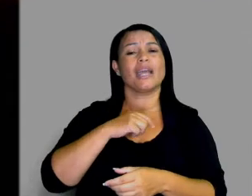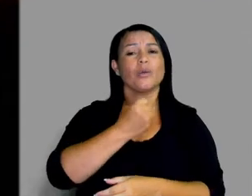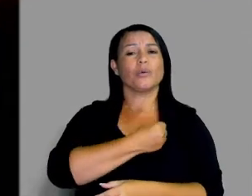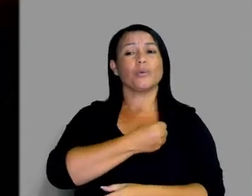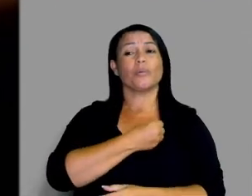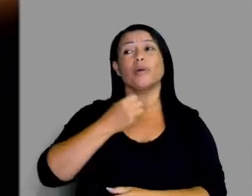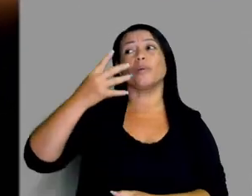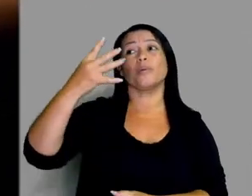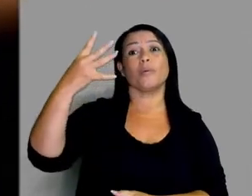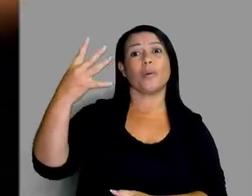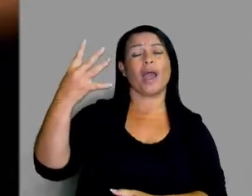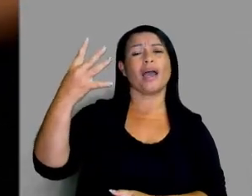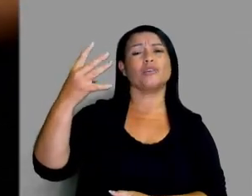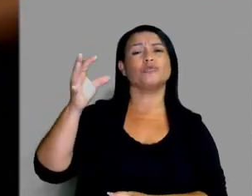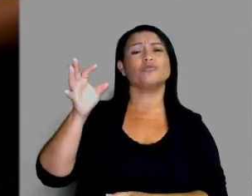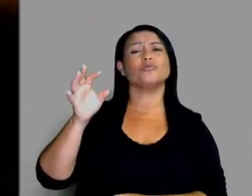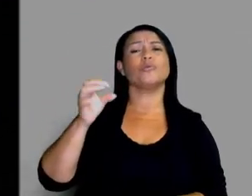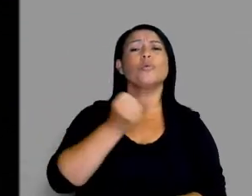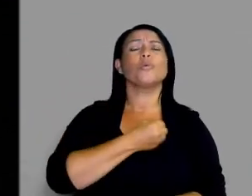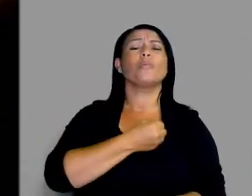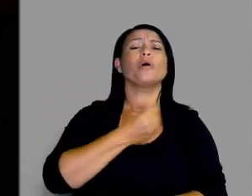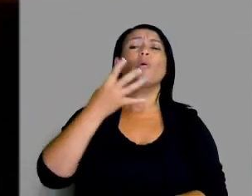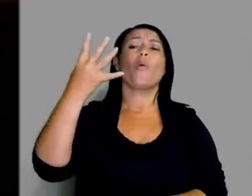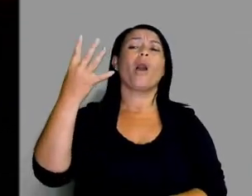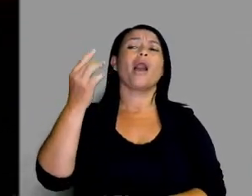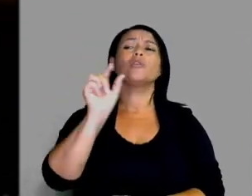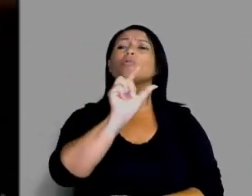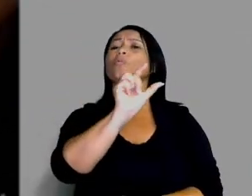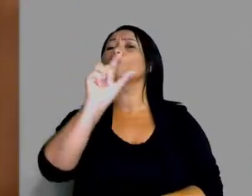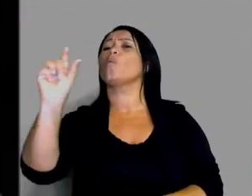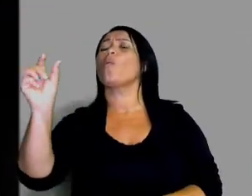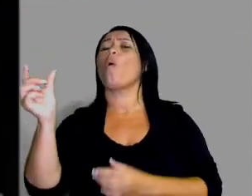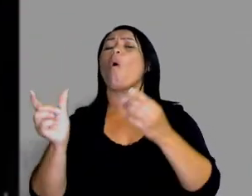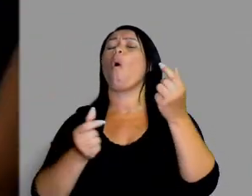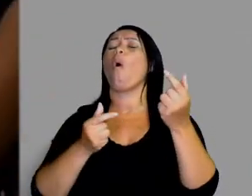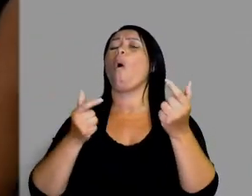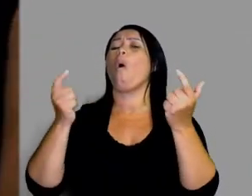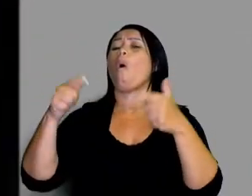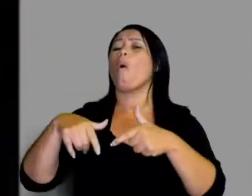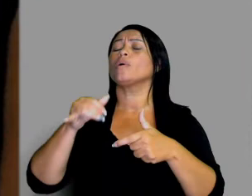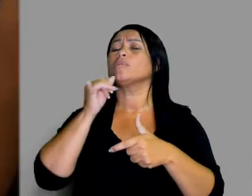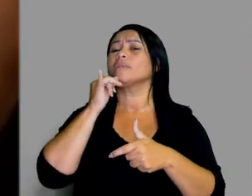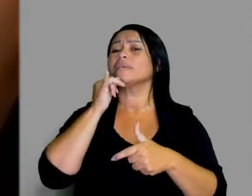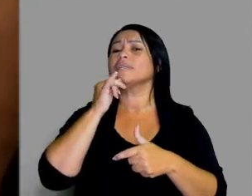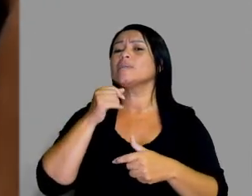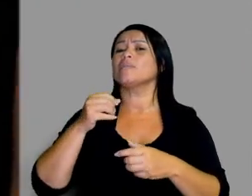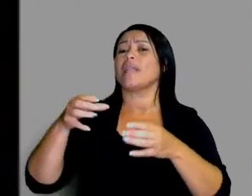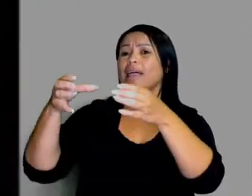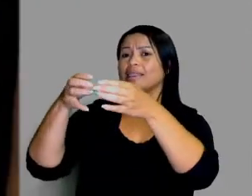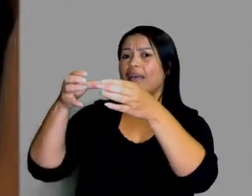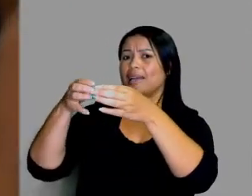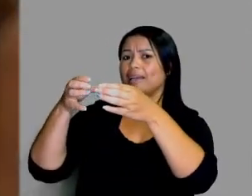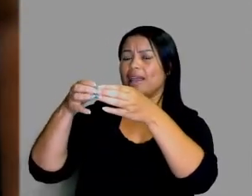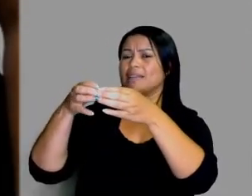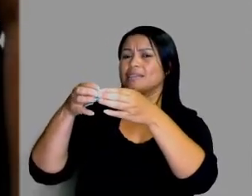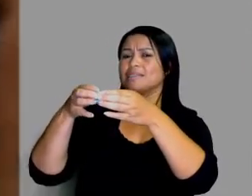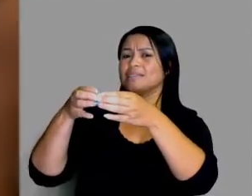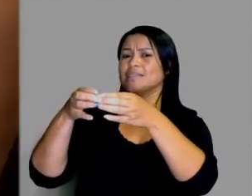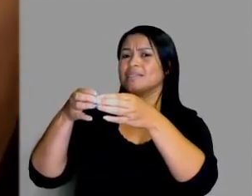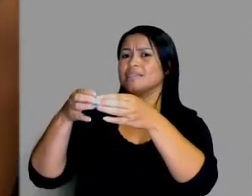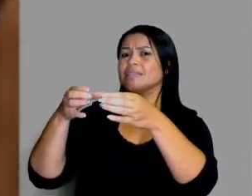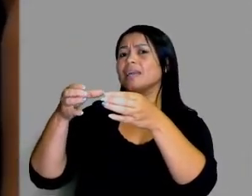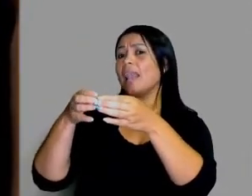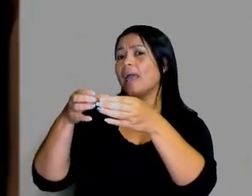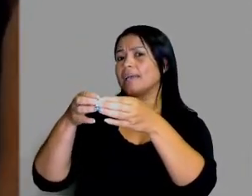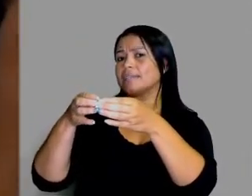algarismo 4? Onde é que está o algarismo 4 aqui? Ele está na classe, que é o que ele